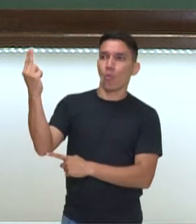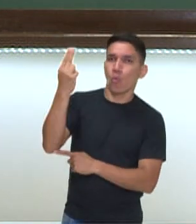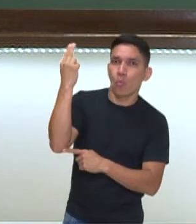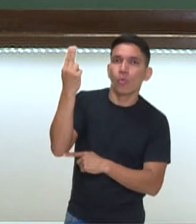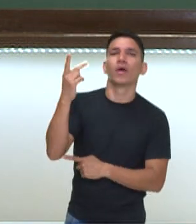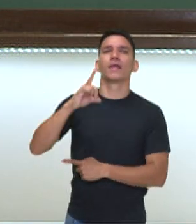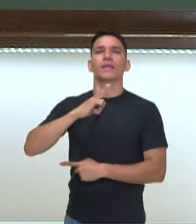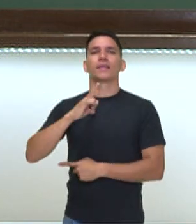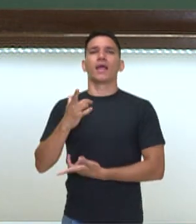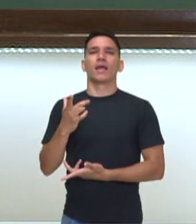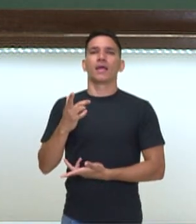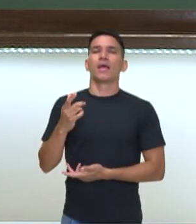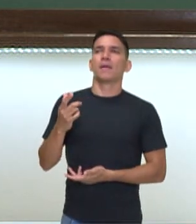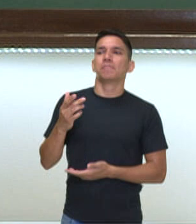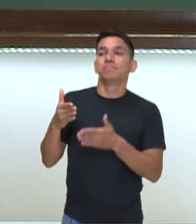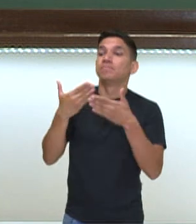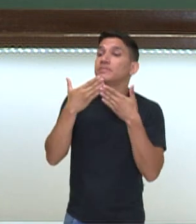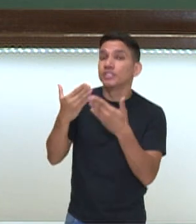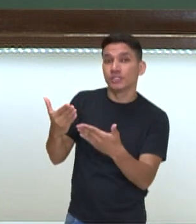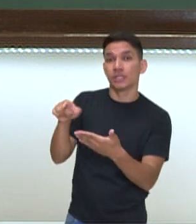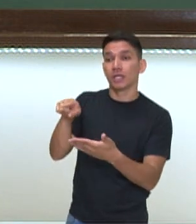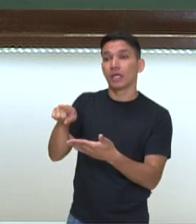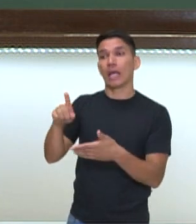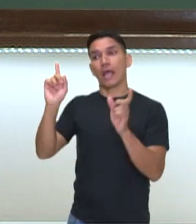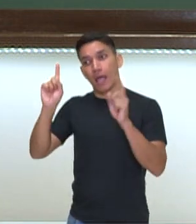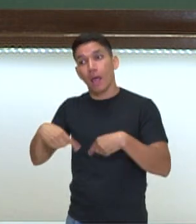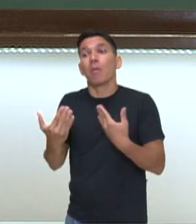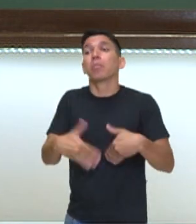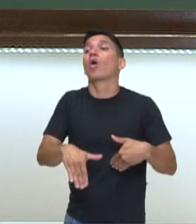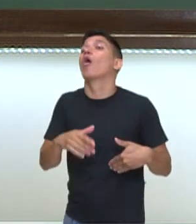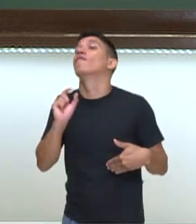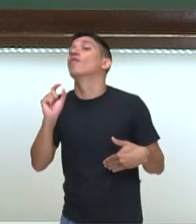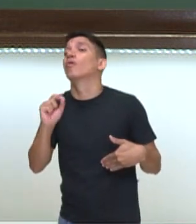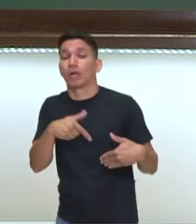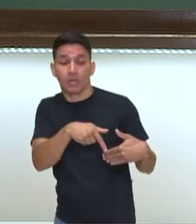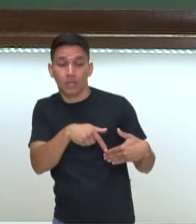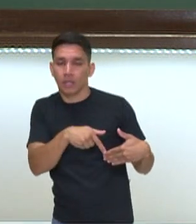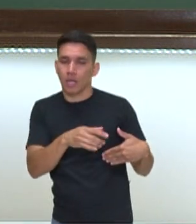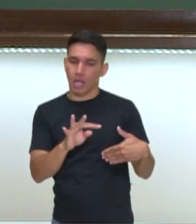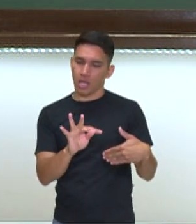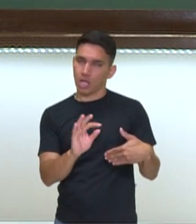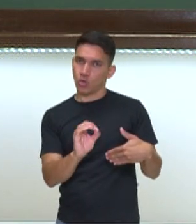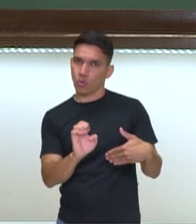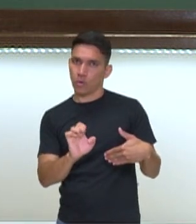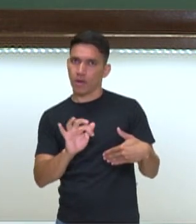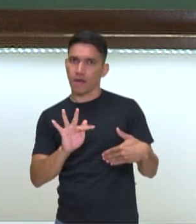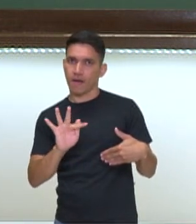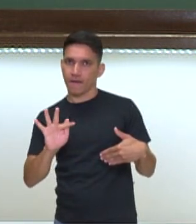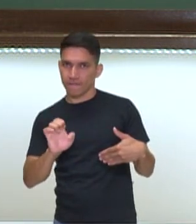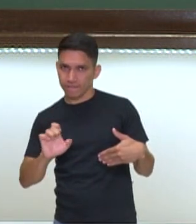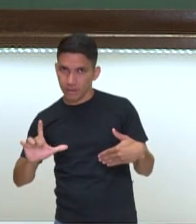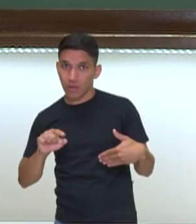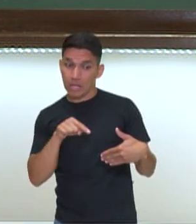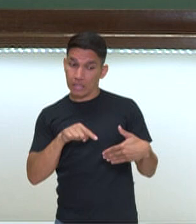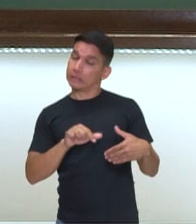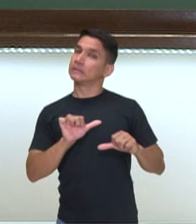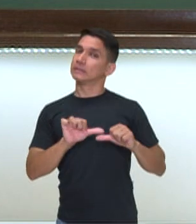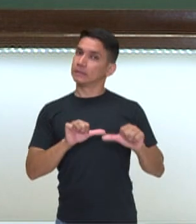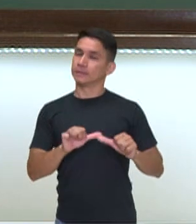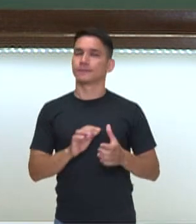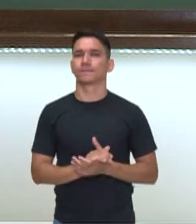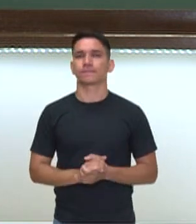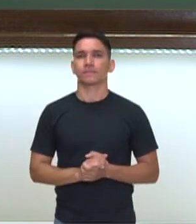de proficiência, que no caso um deles é o TOEFL. E por que ele está mudando? Porque quem organiza esse